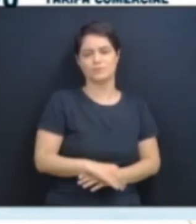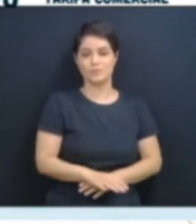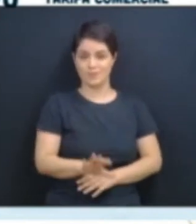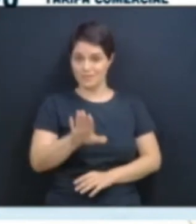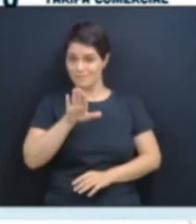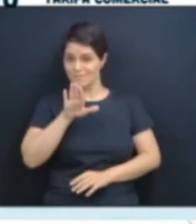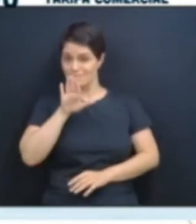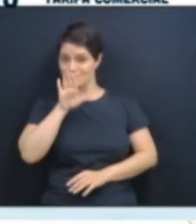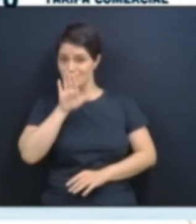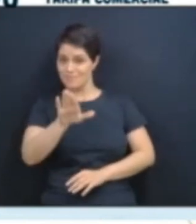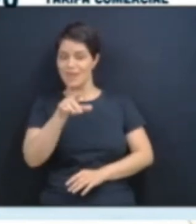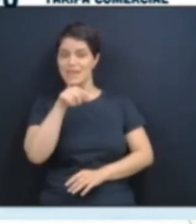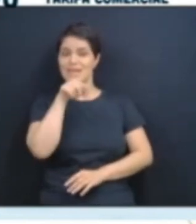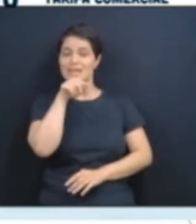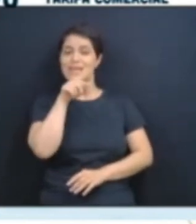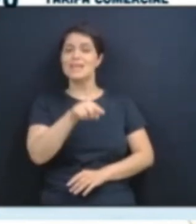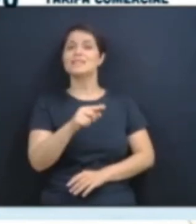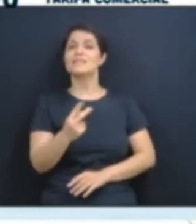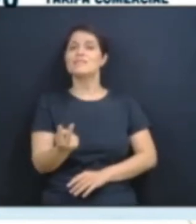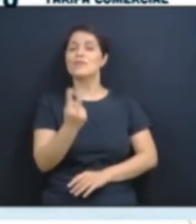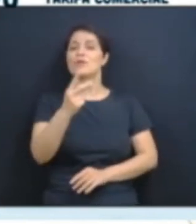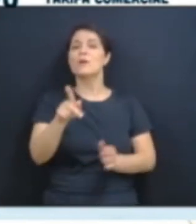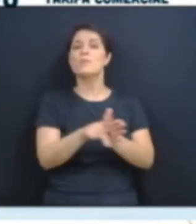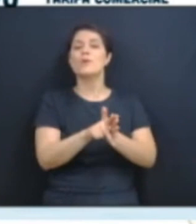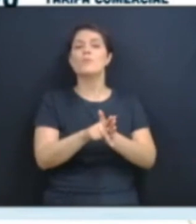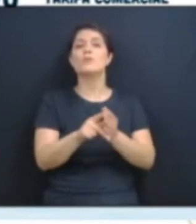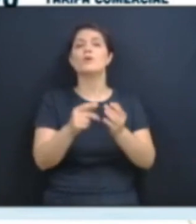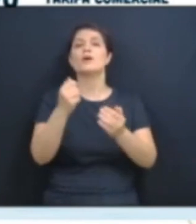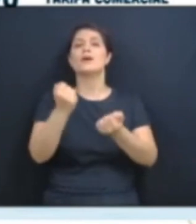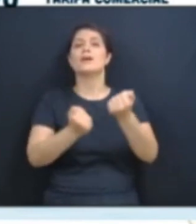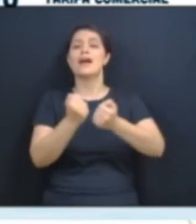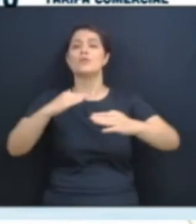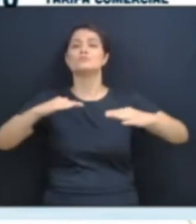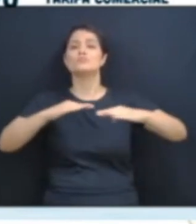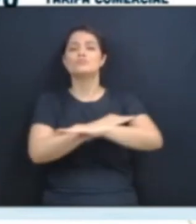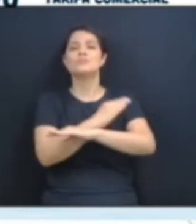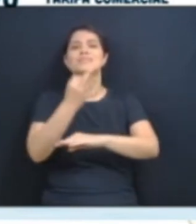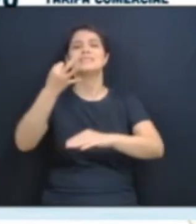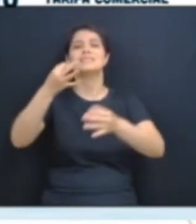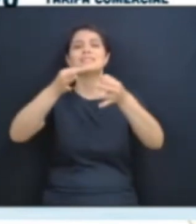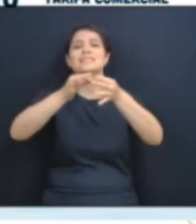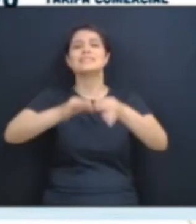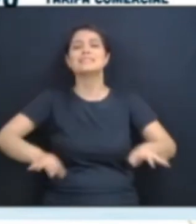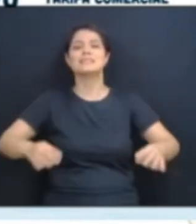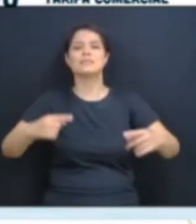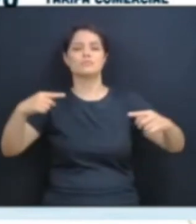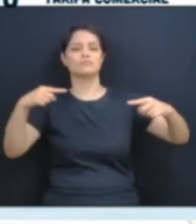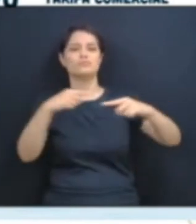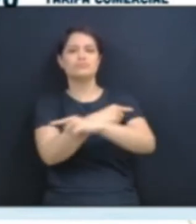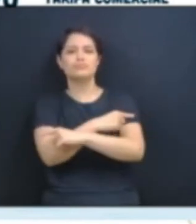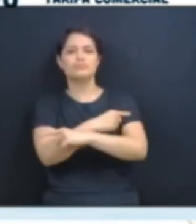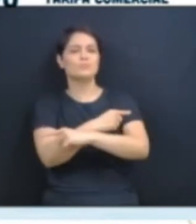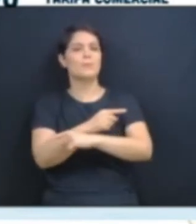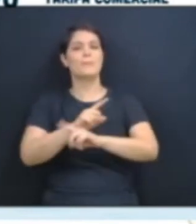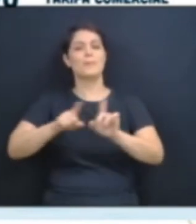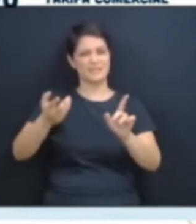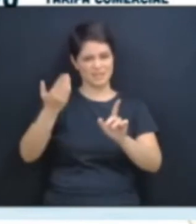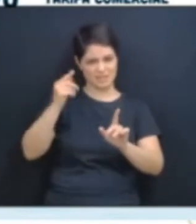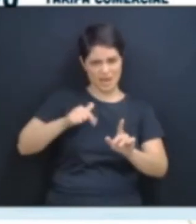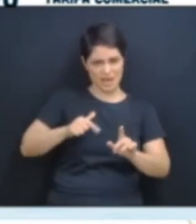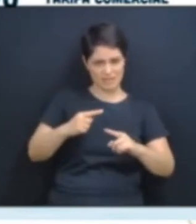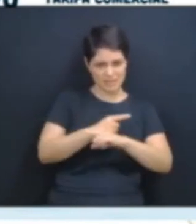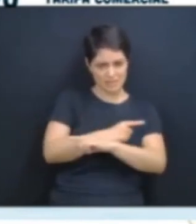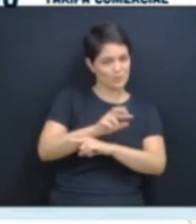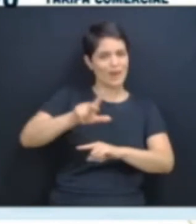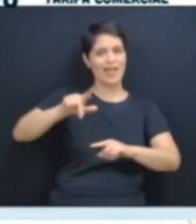é de uma pista simples. E nós, no passado, pagávamos pedágio de uma pista dupla, não simples. Por